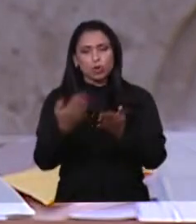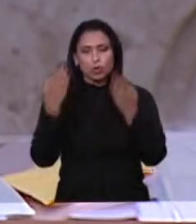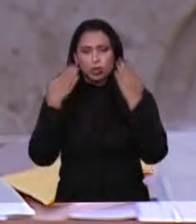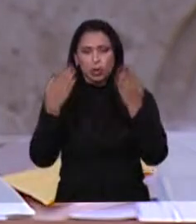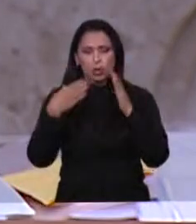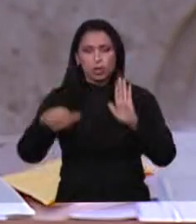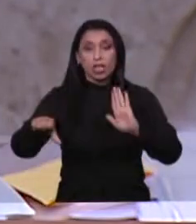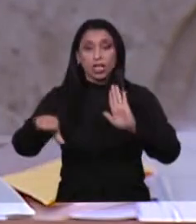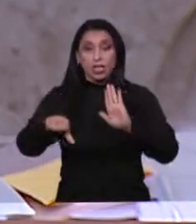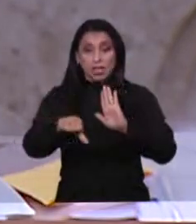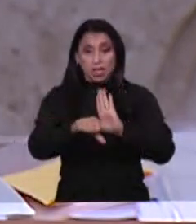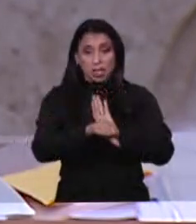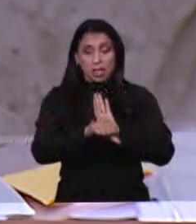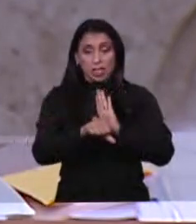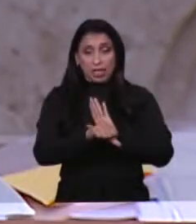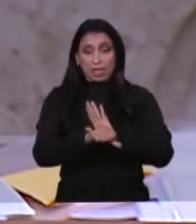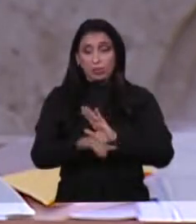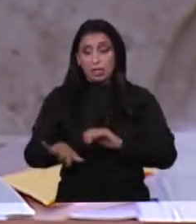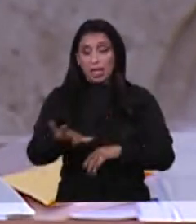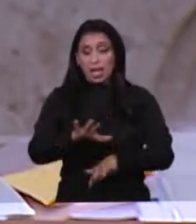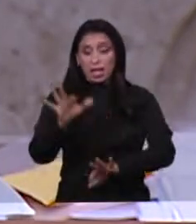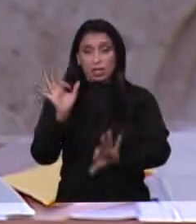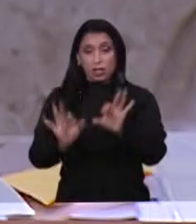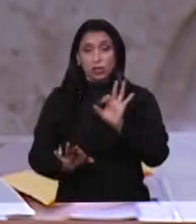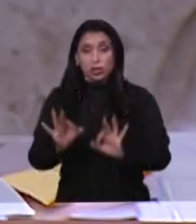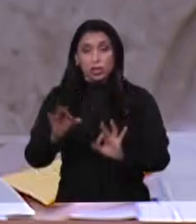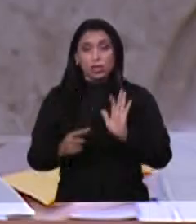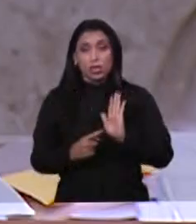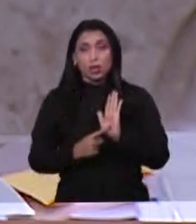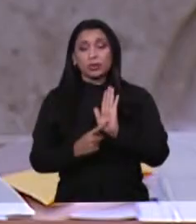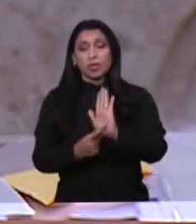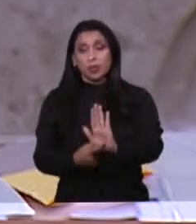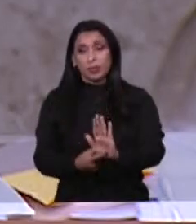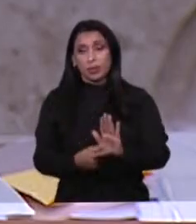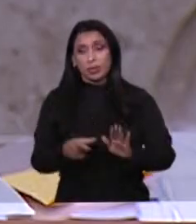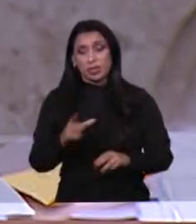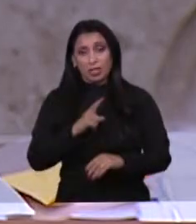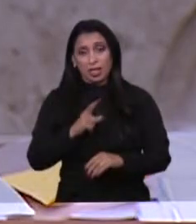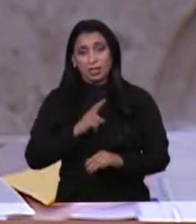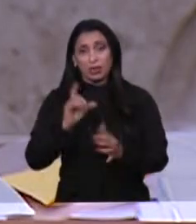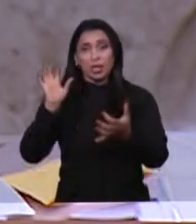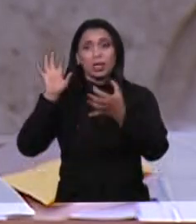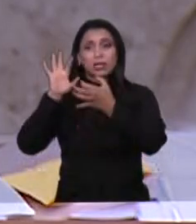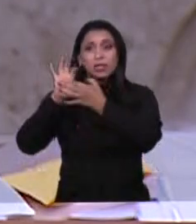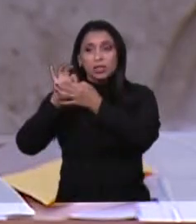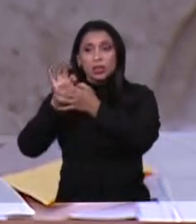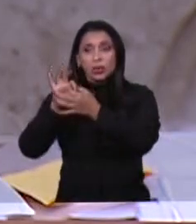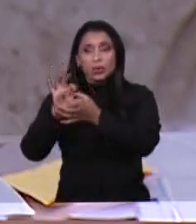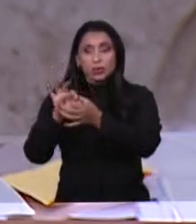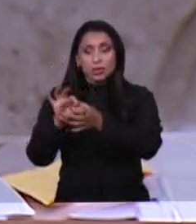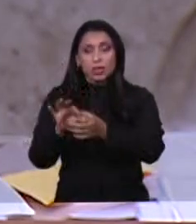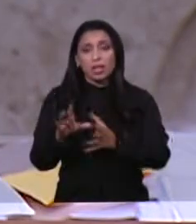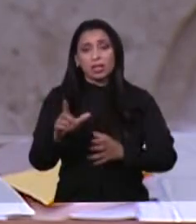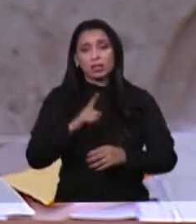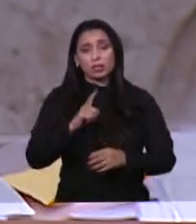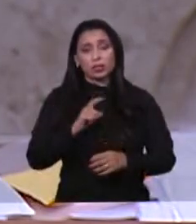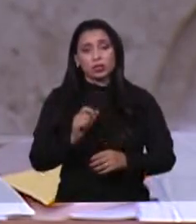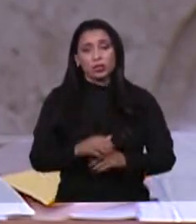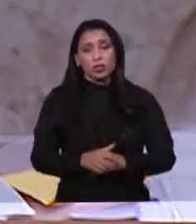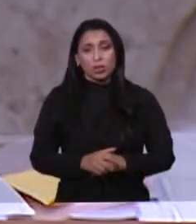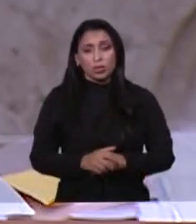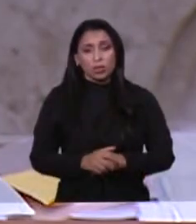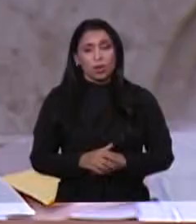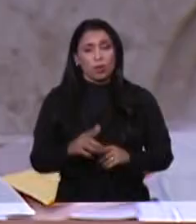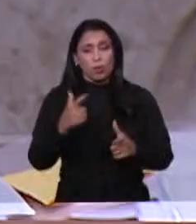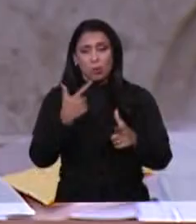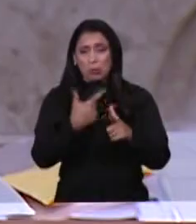e de criminologia forense têm indicado que nesses contextos que podemos dizer de uma